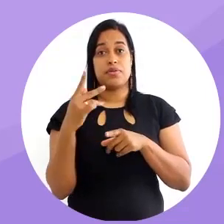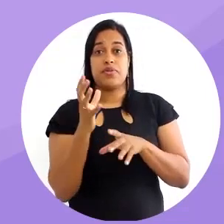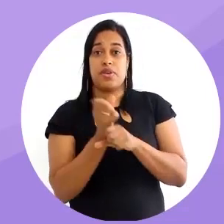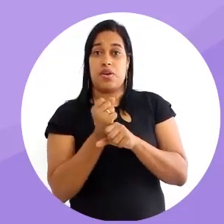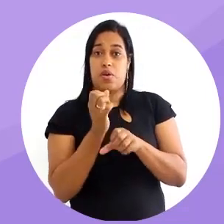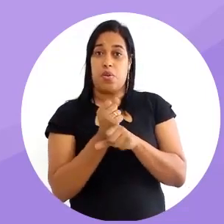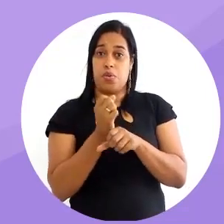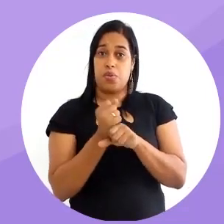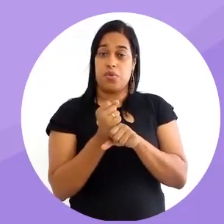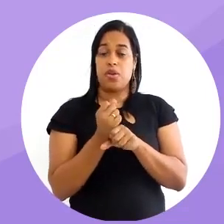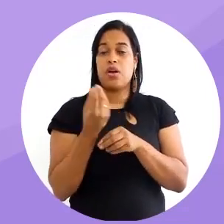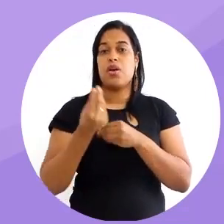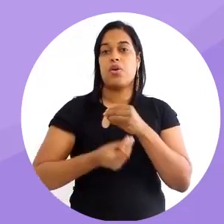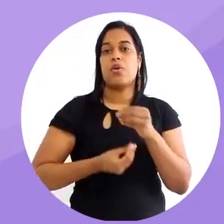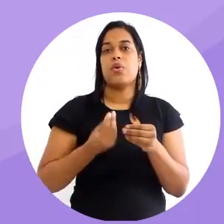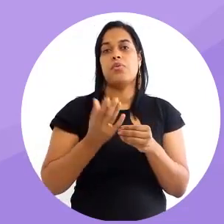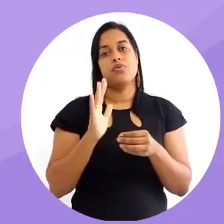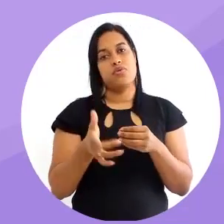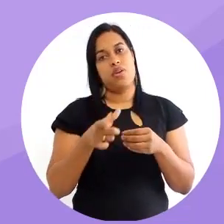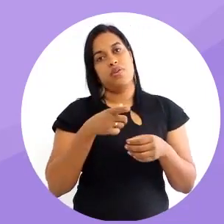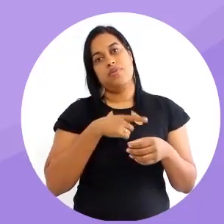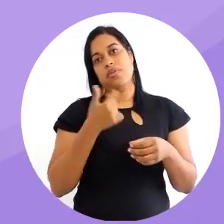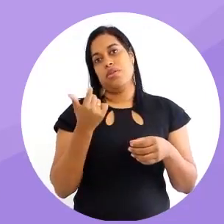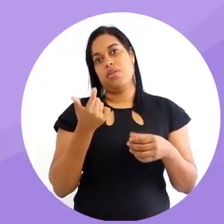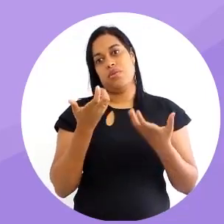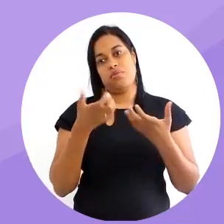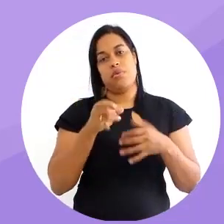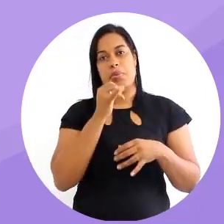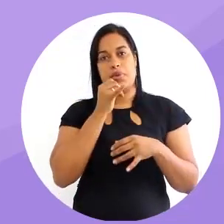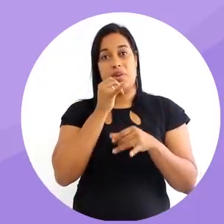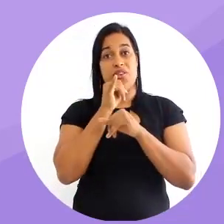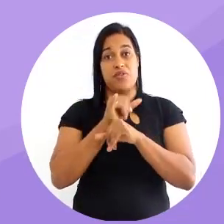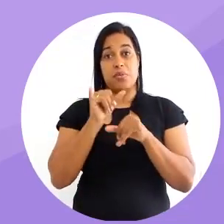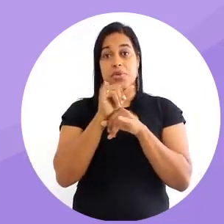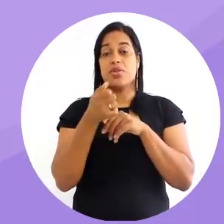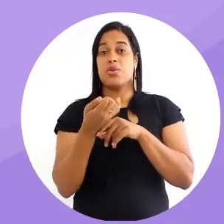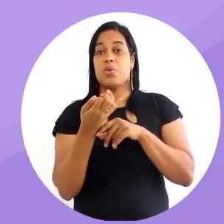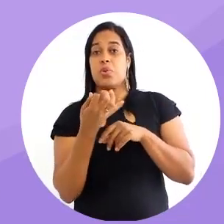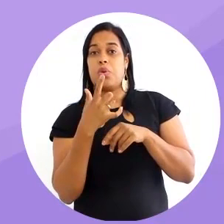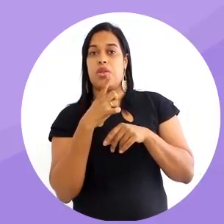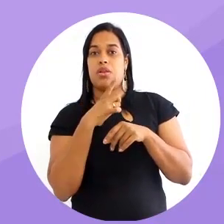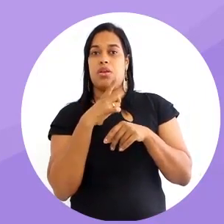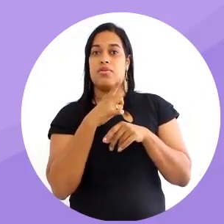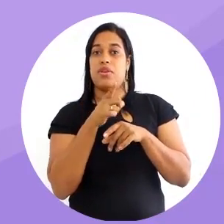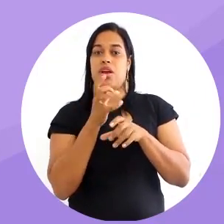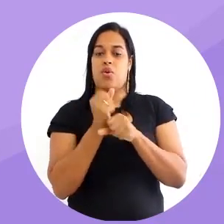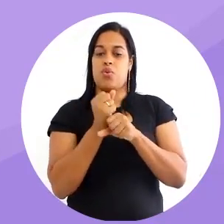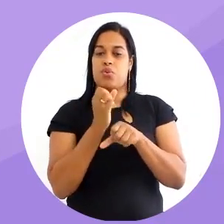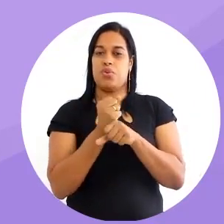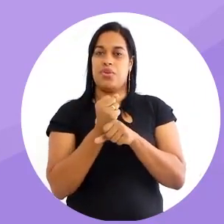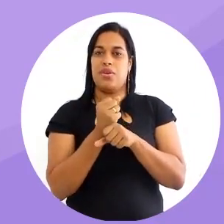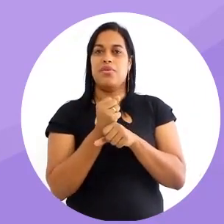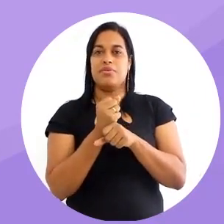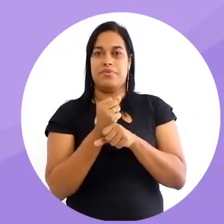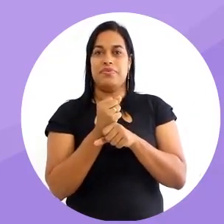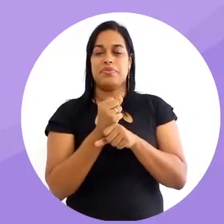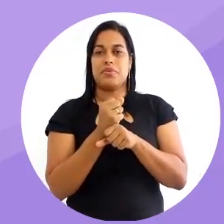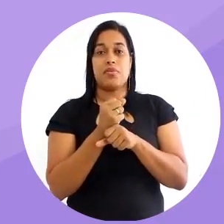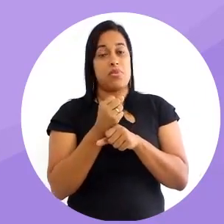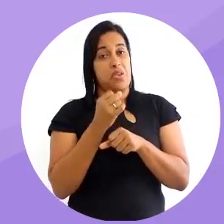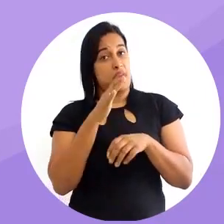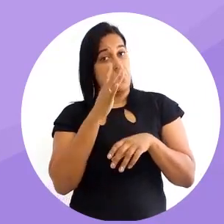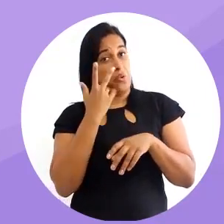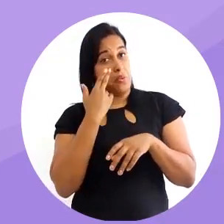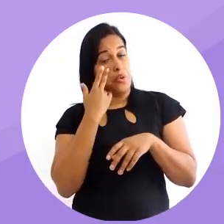vai calcular a área da peça em si. Já que você não tem a informação de quanto tem na caixa, você calcula a área da peça.